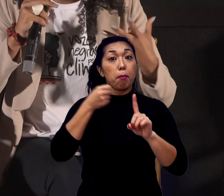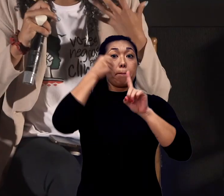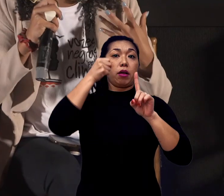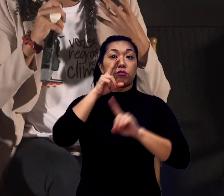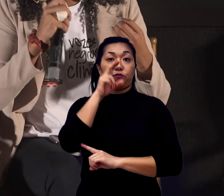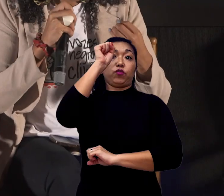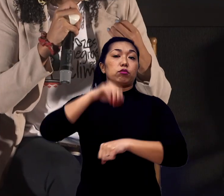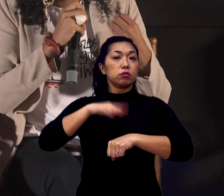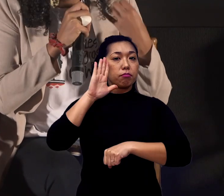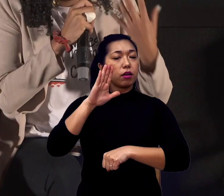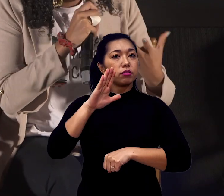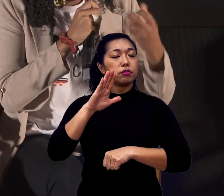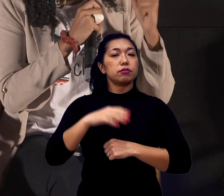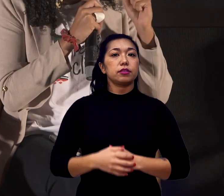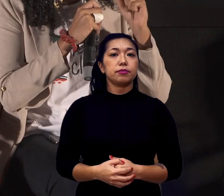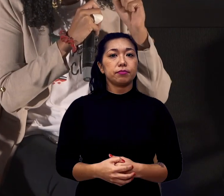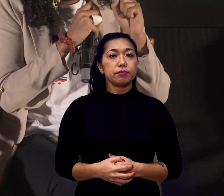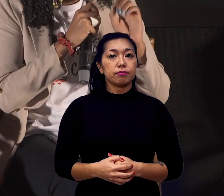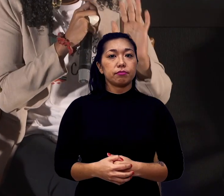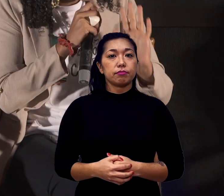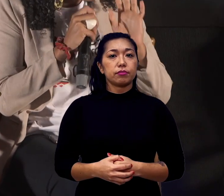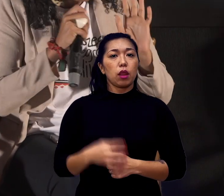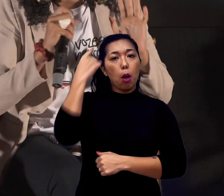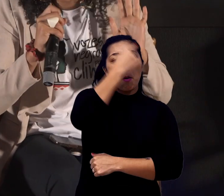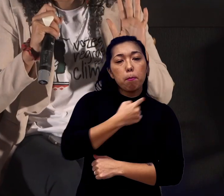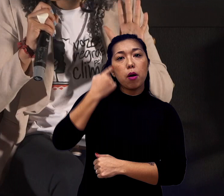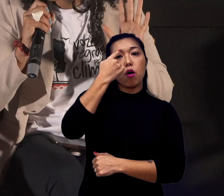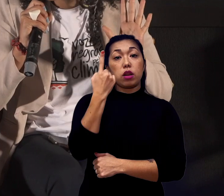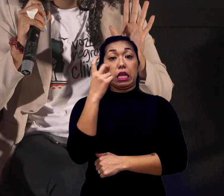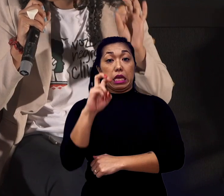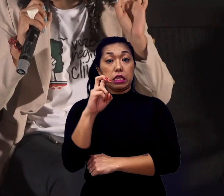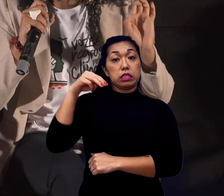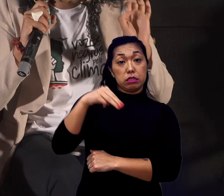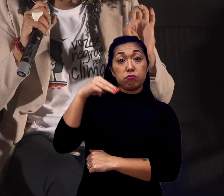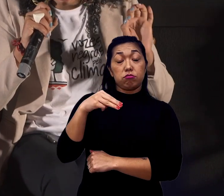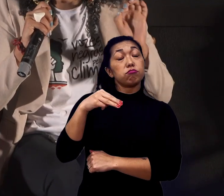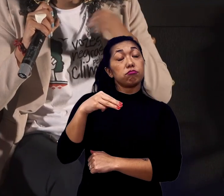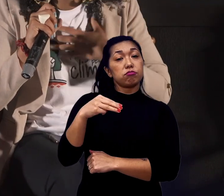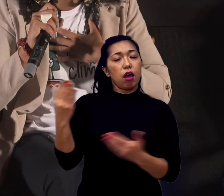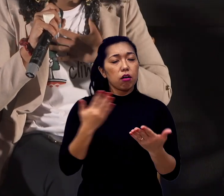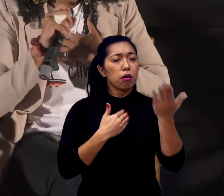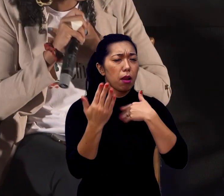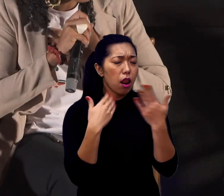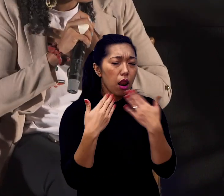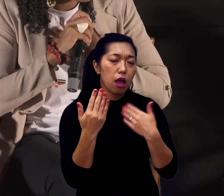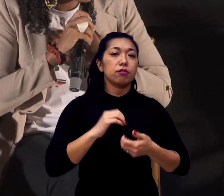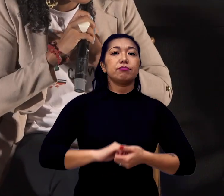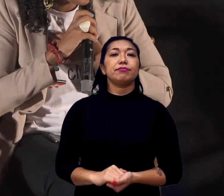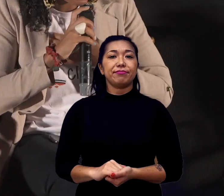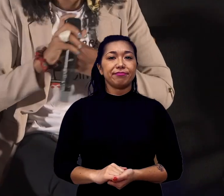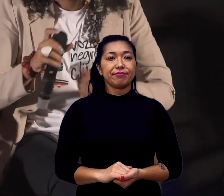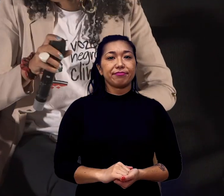que reverberou mais nessa 1h e 15 minutos que vocês ficaram ao meu lado,